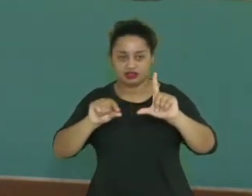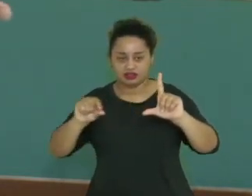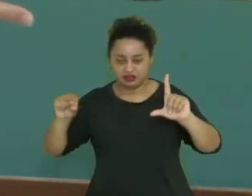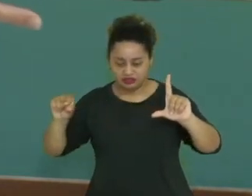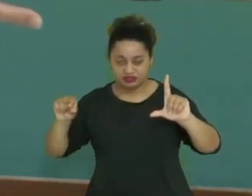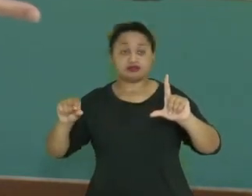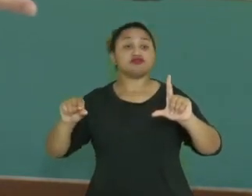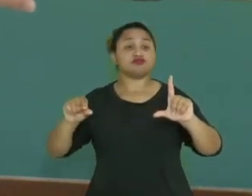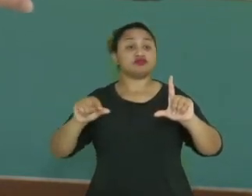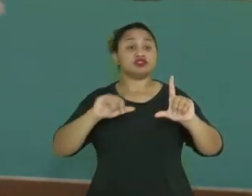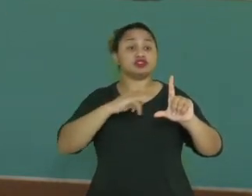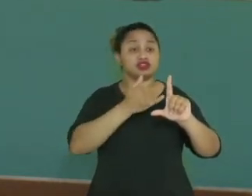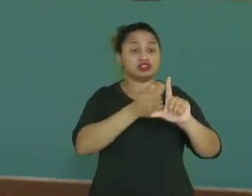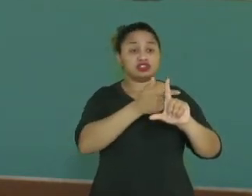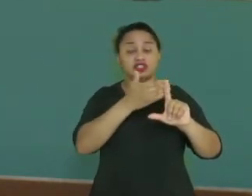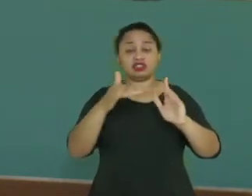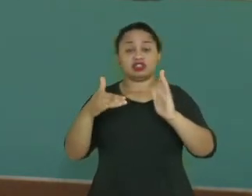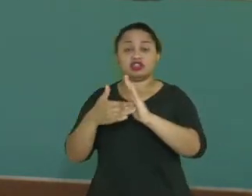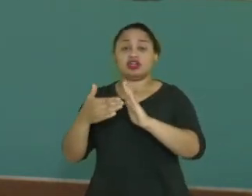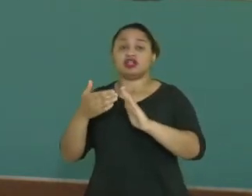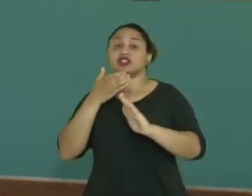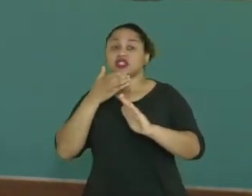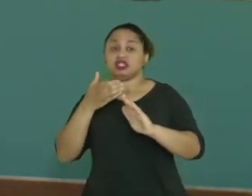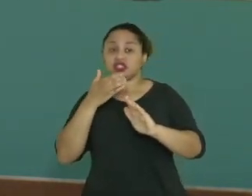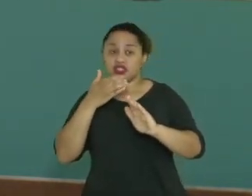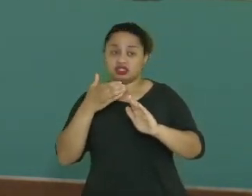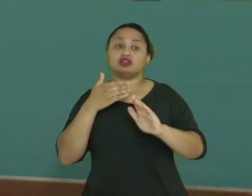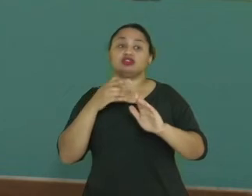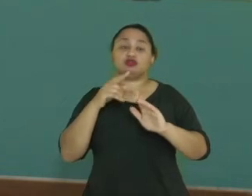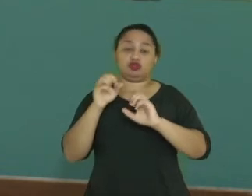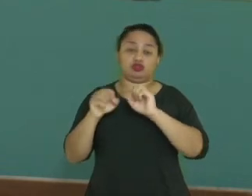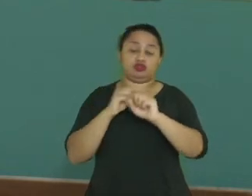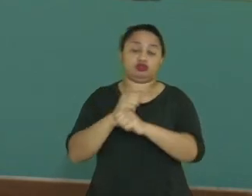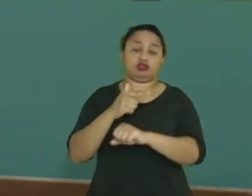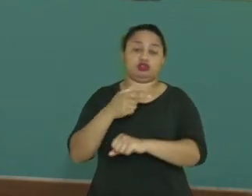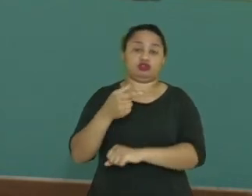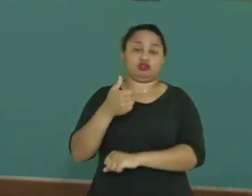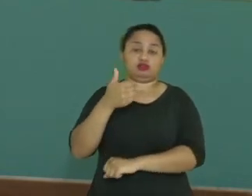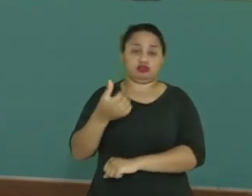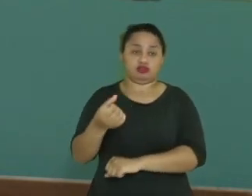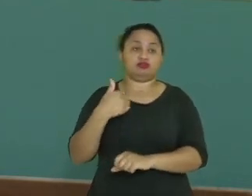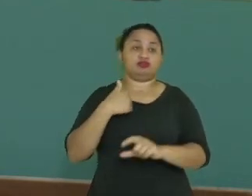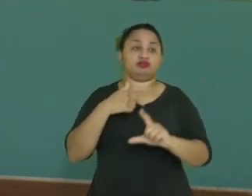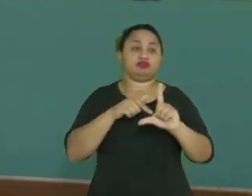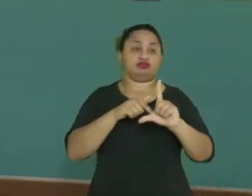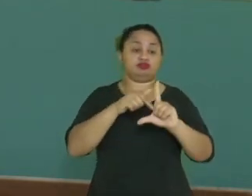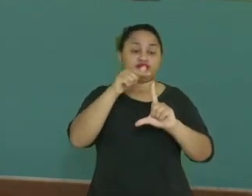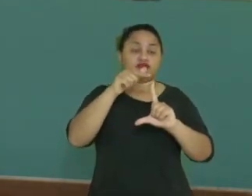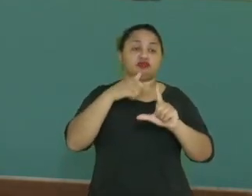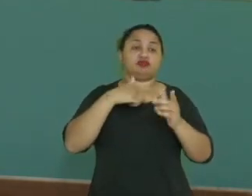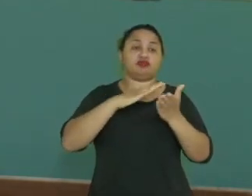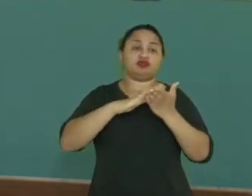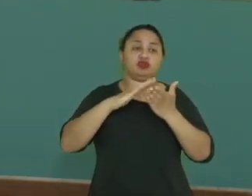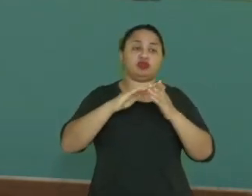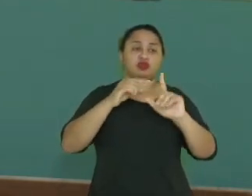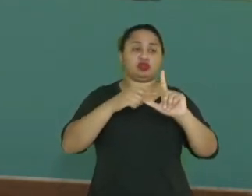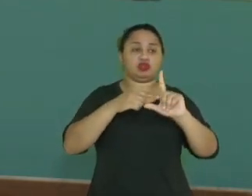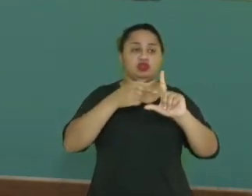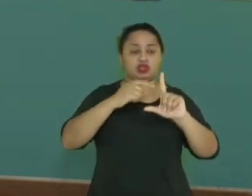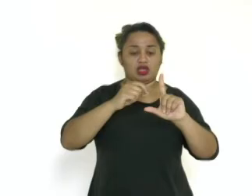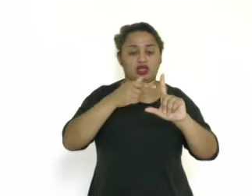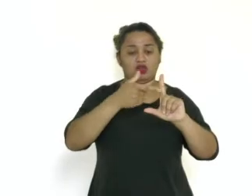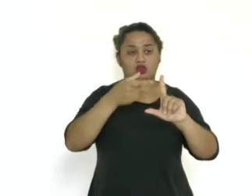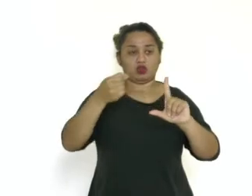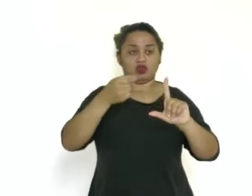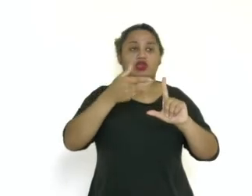Até dezembro, um ano lá de 2016. Aí, aqui tá o consumo, ó. Foi feita uma escala aqui de 100 em 100, ó,